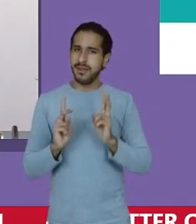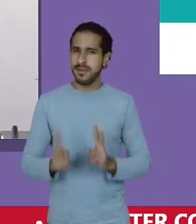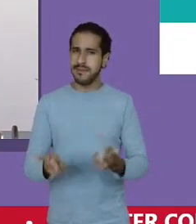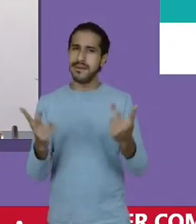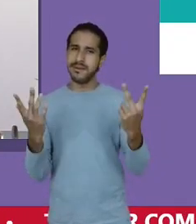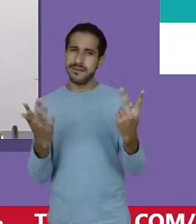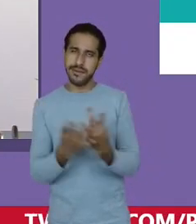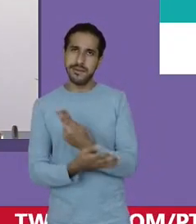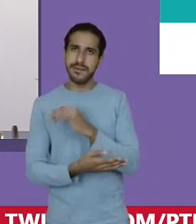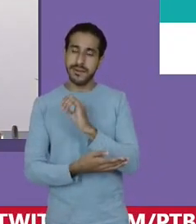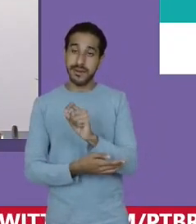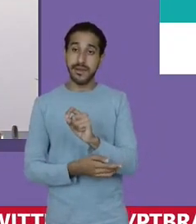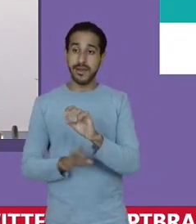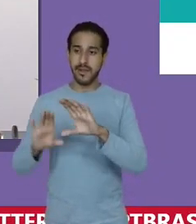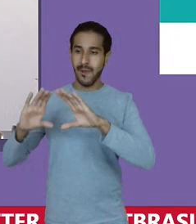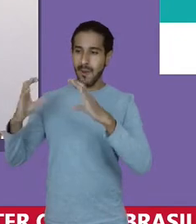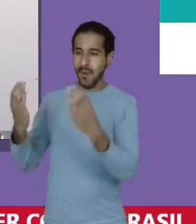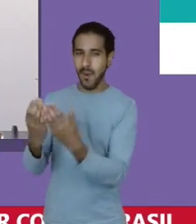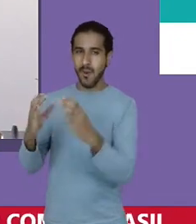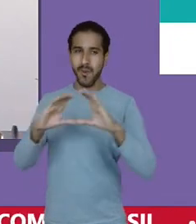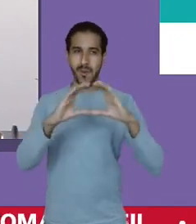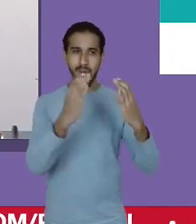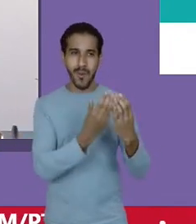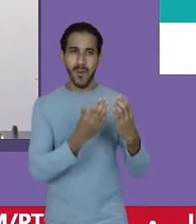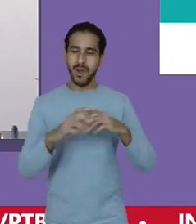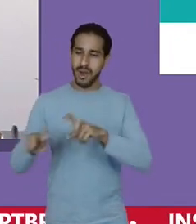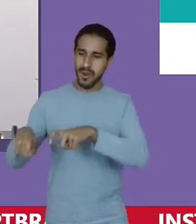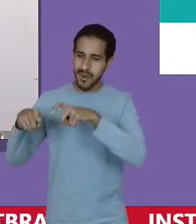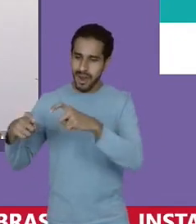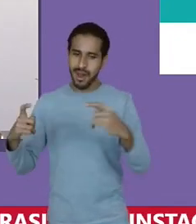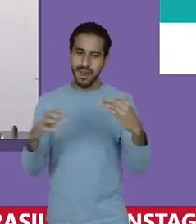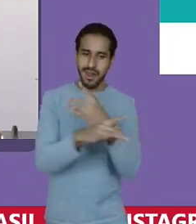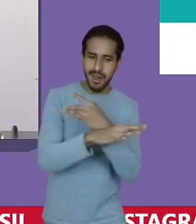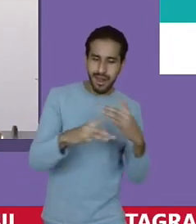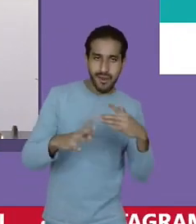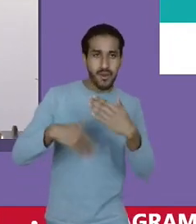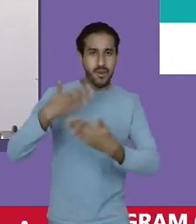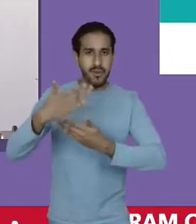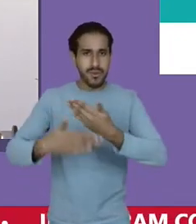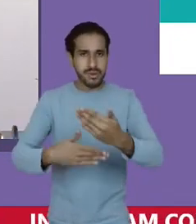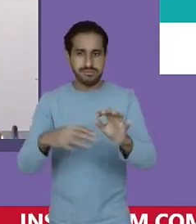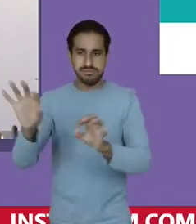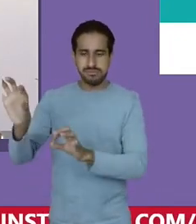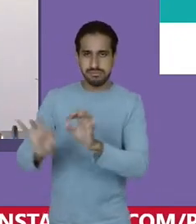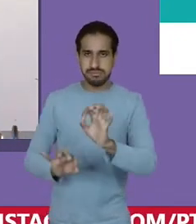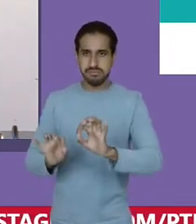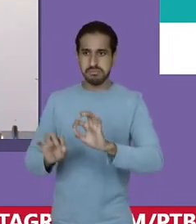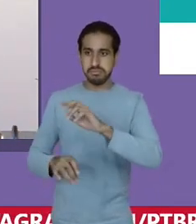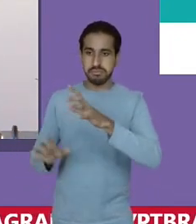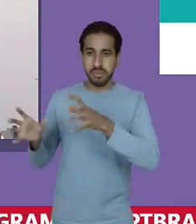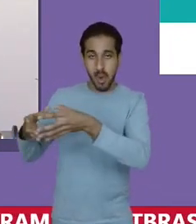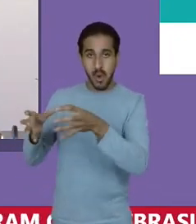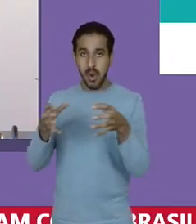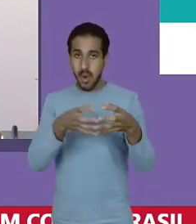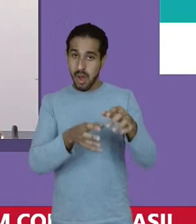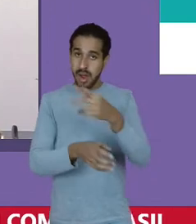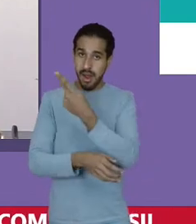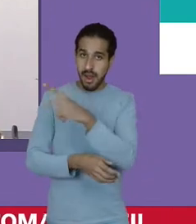comum as comunidades rurais, urbanas, nos processos de organização